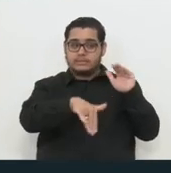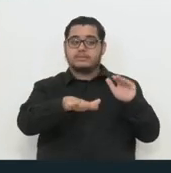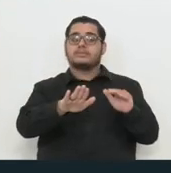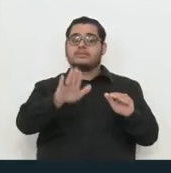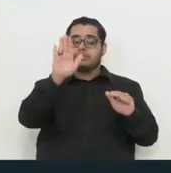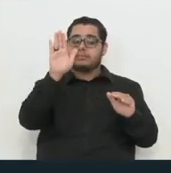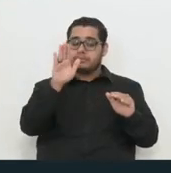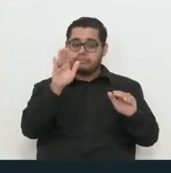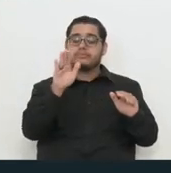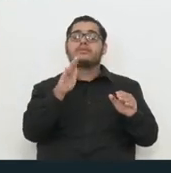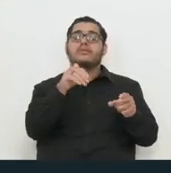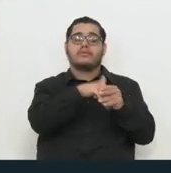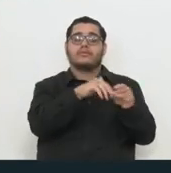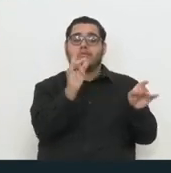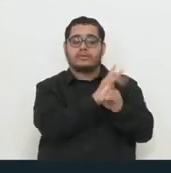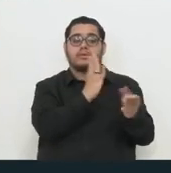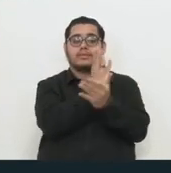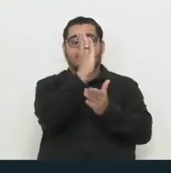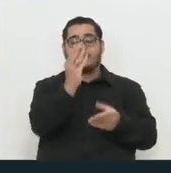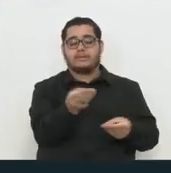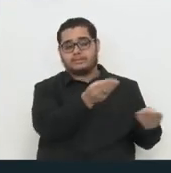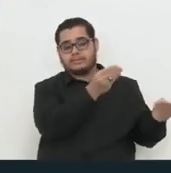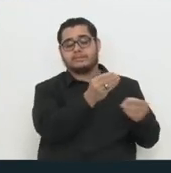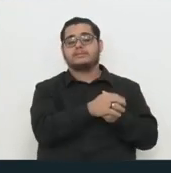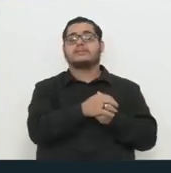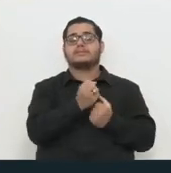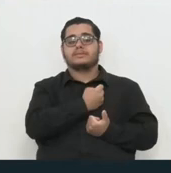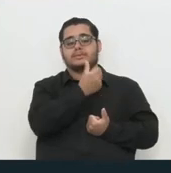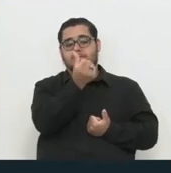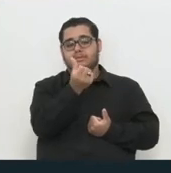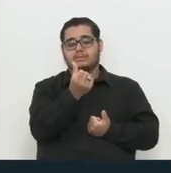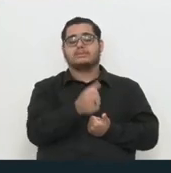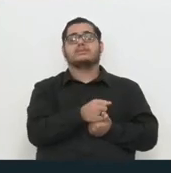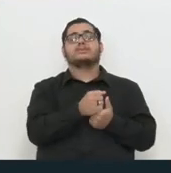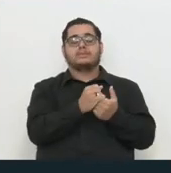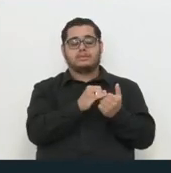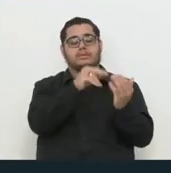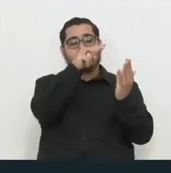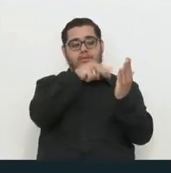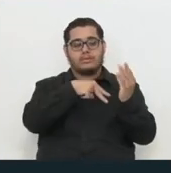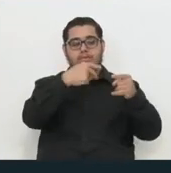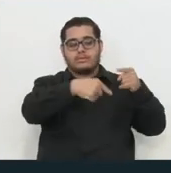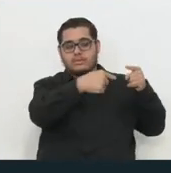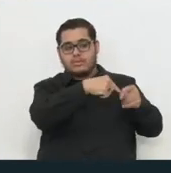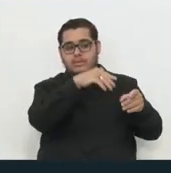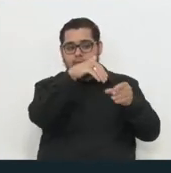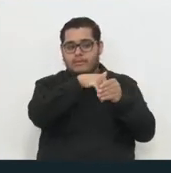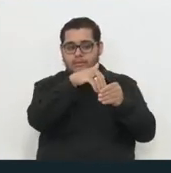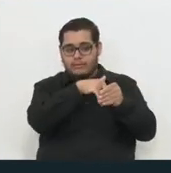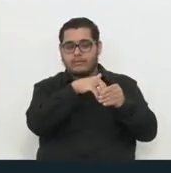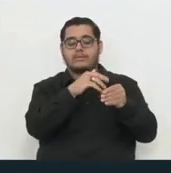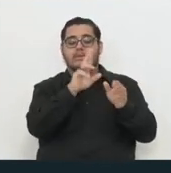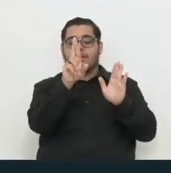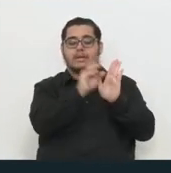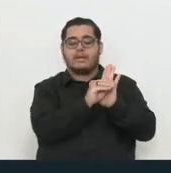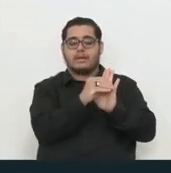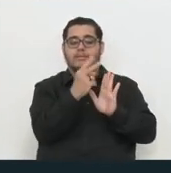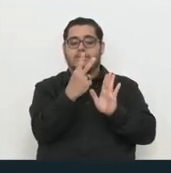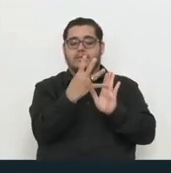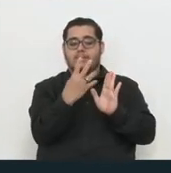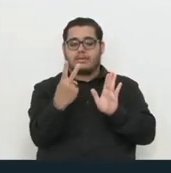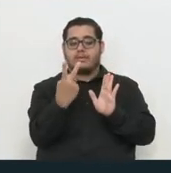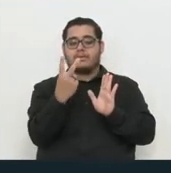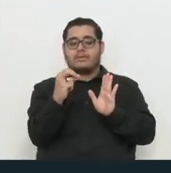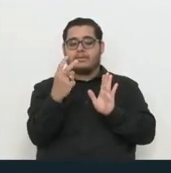encerrada a votação aprovado em caminhos seis leitores do requerimento 452 2023 informações sobre a venda